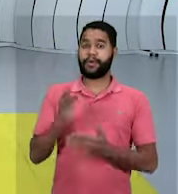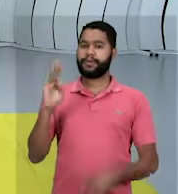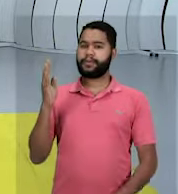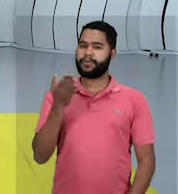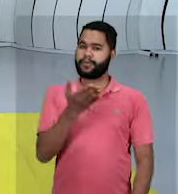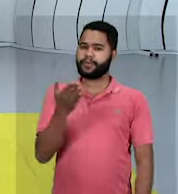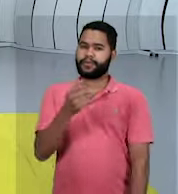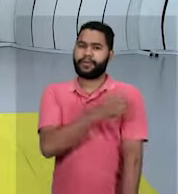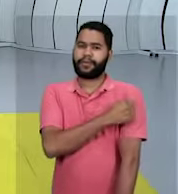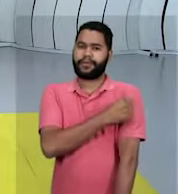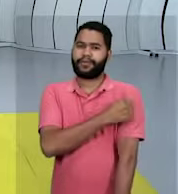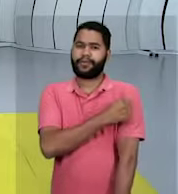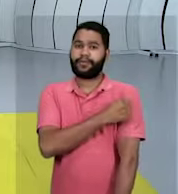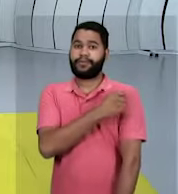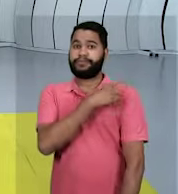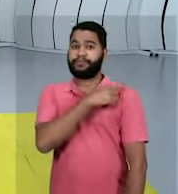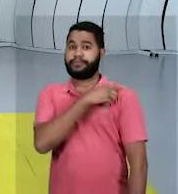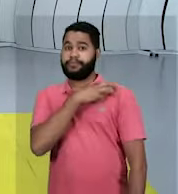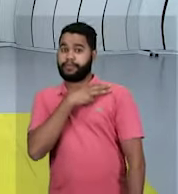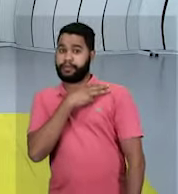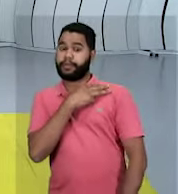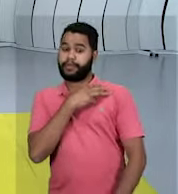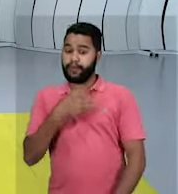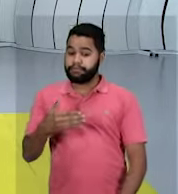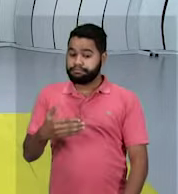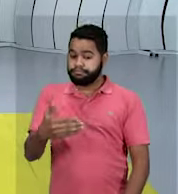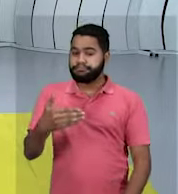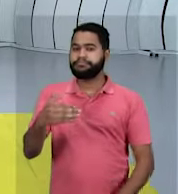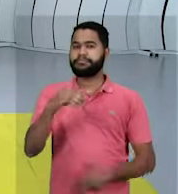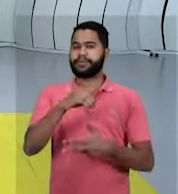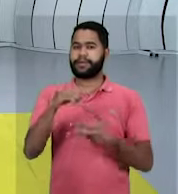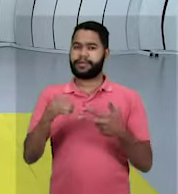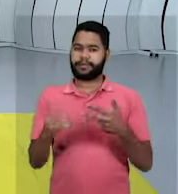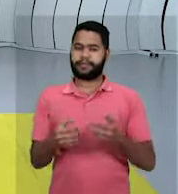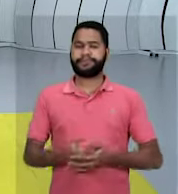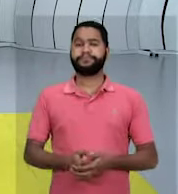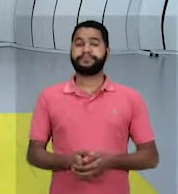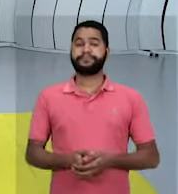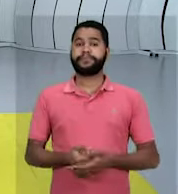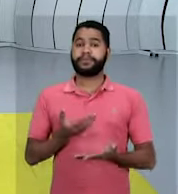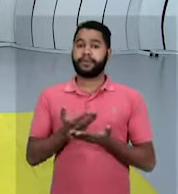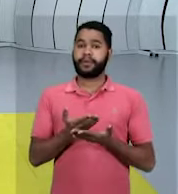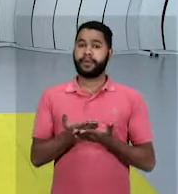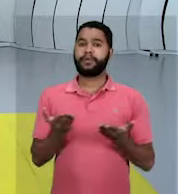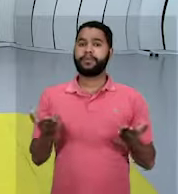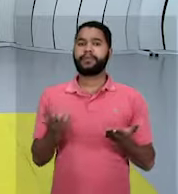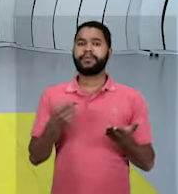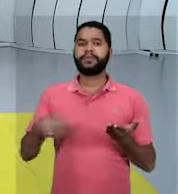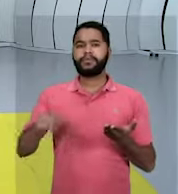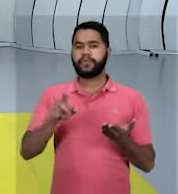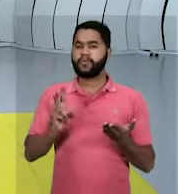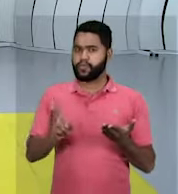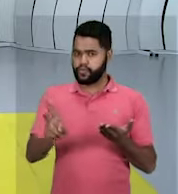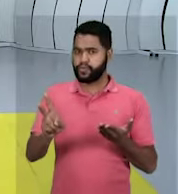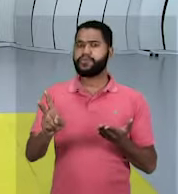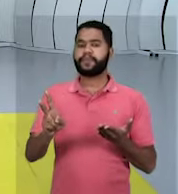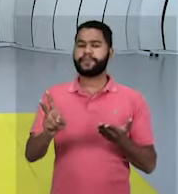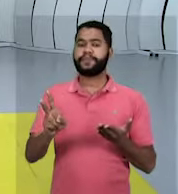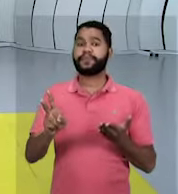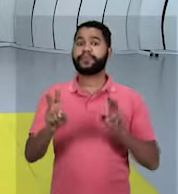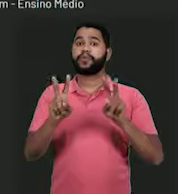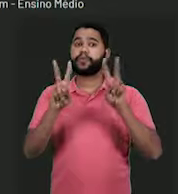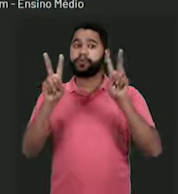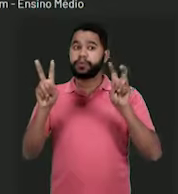você, aluno do ensino médio, que irá fazer o Enem ao final deste ano. Na nossa aula de hoje, nós continuaremos com o